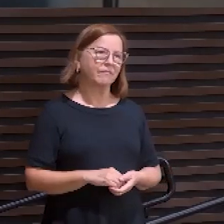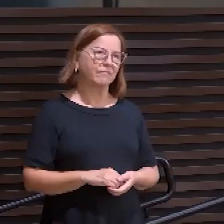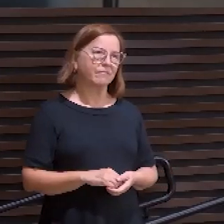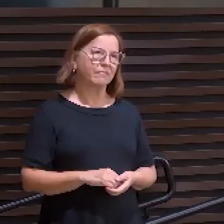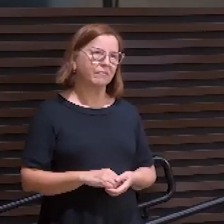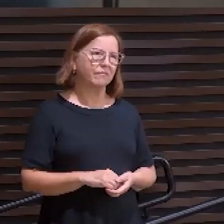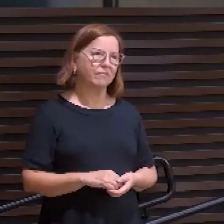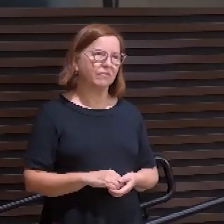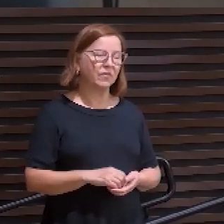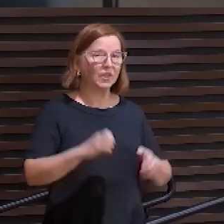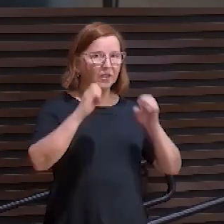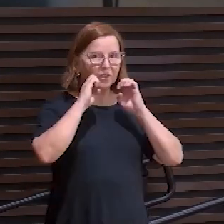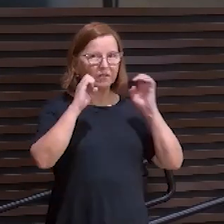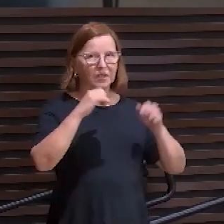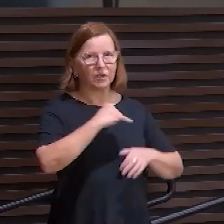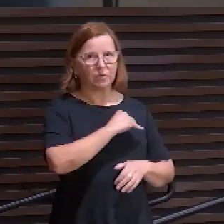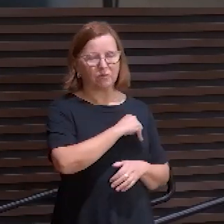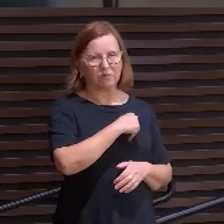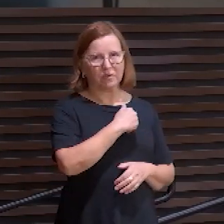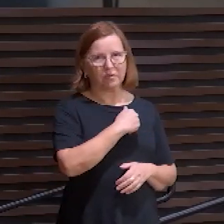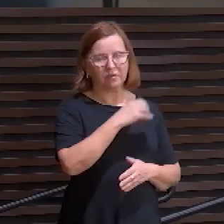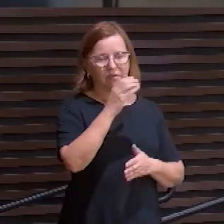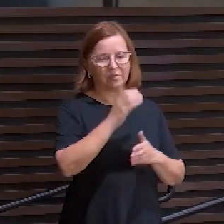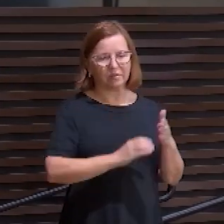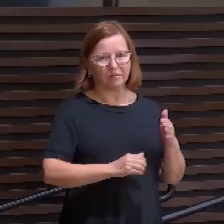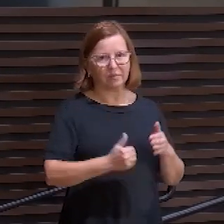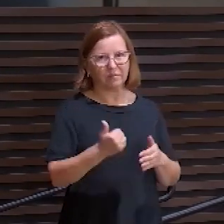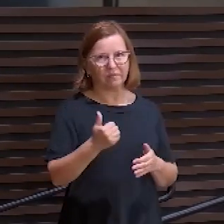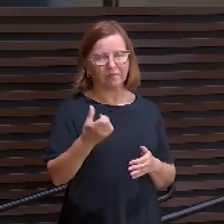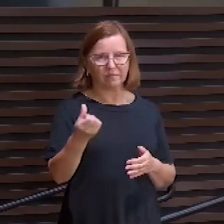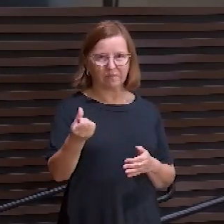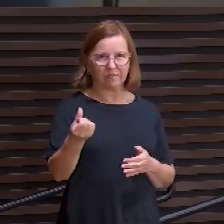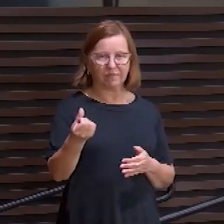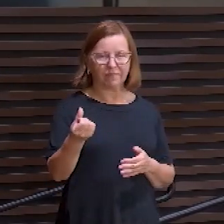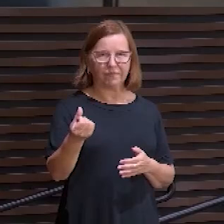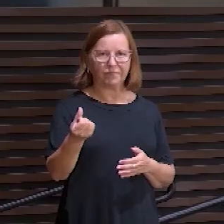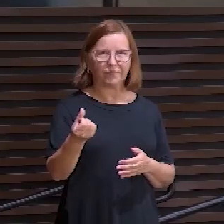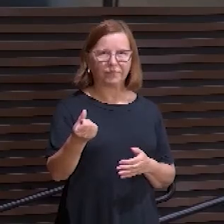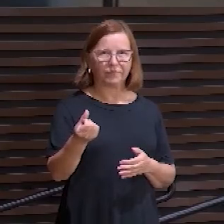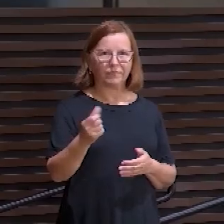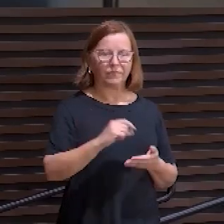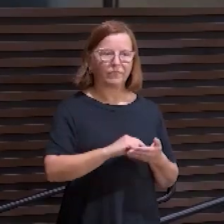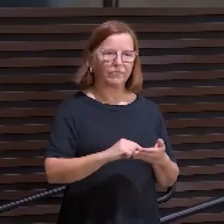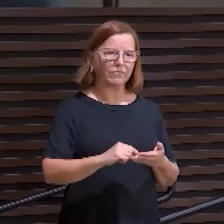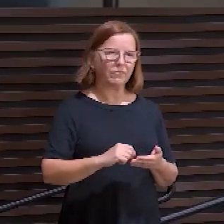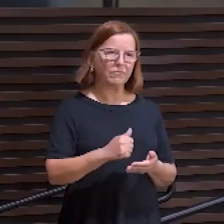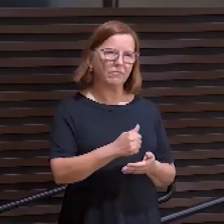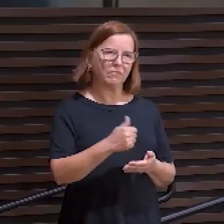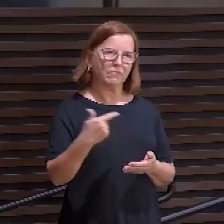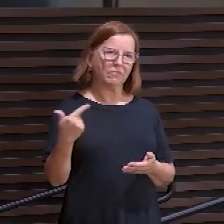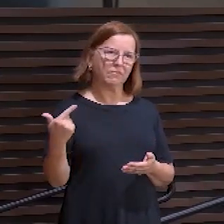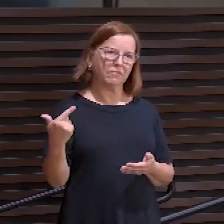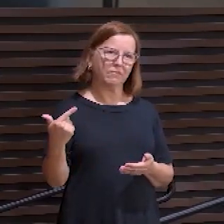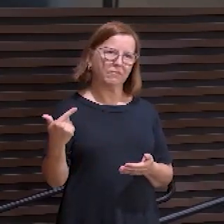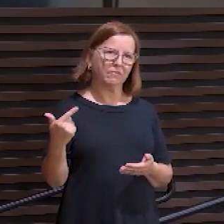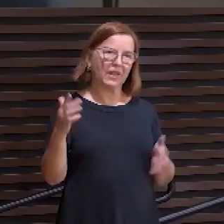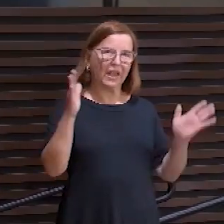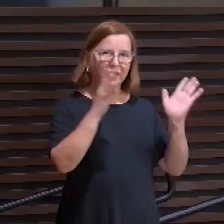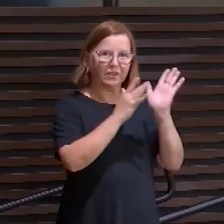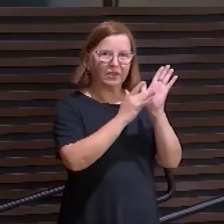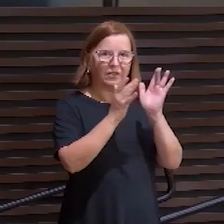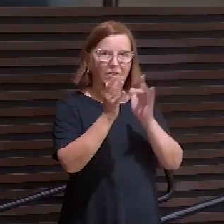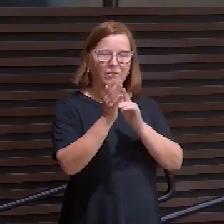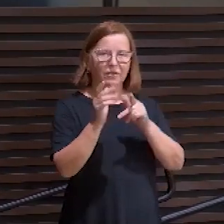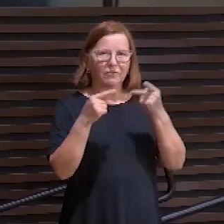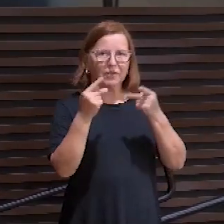No Evangelho de João, no capítulo 16, no verso 12, Jesus falou isso